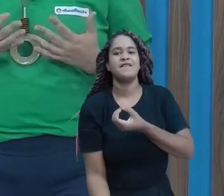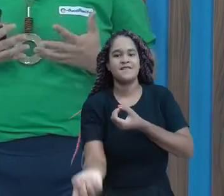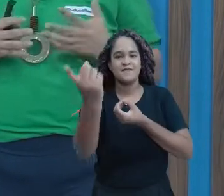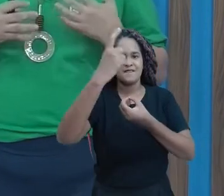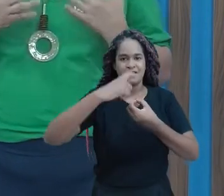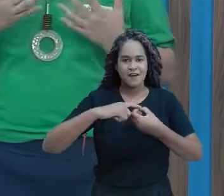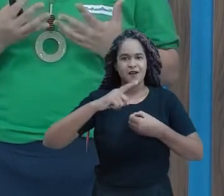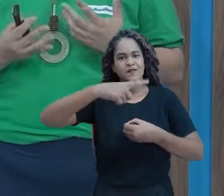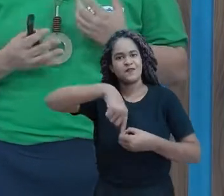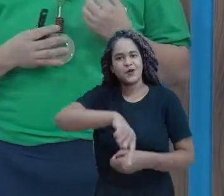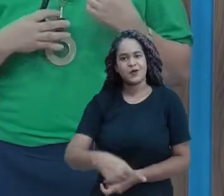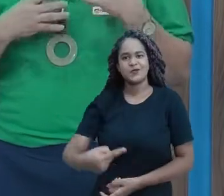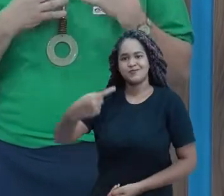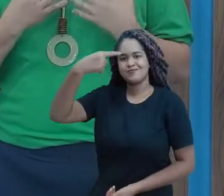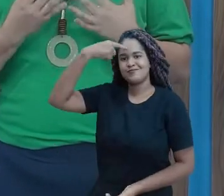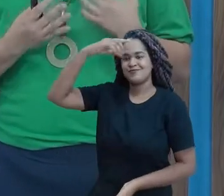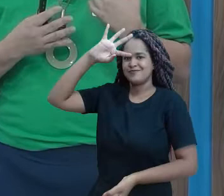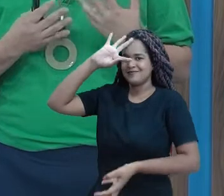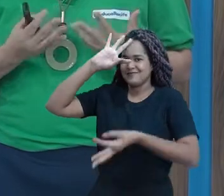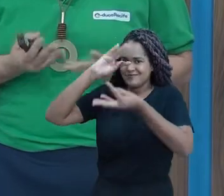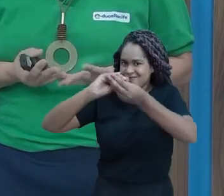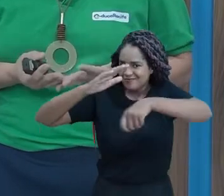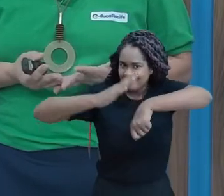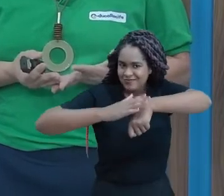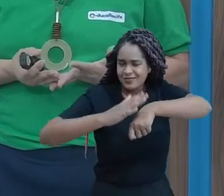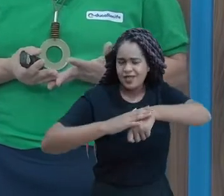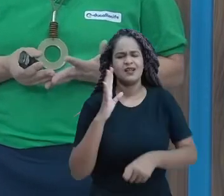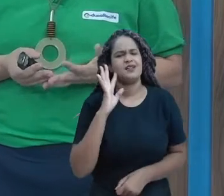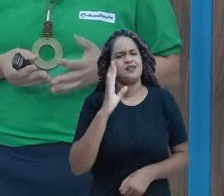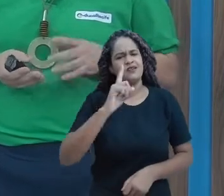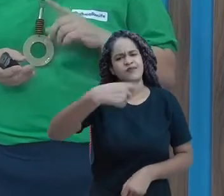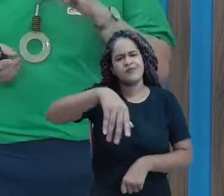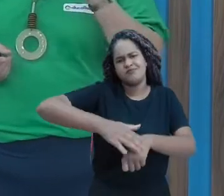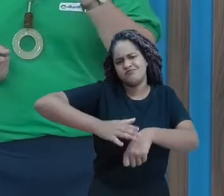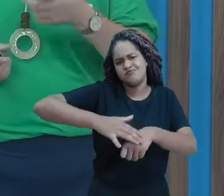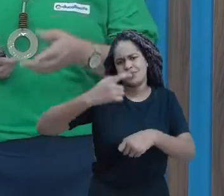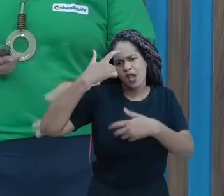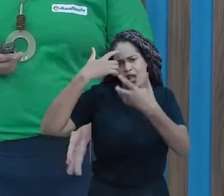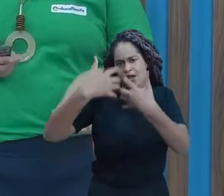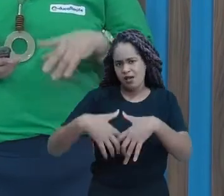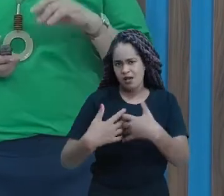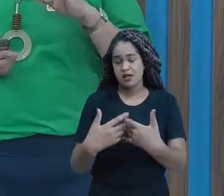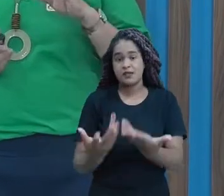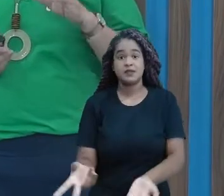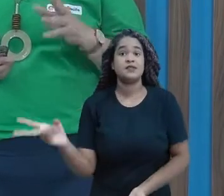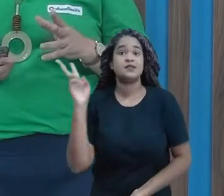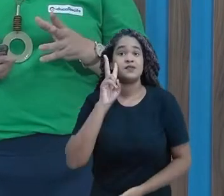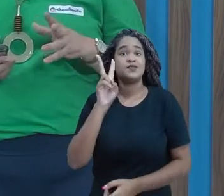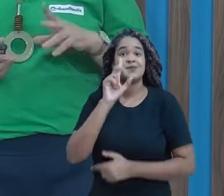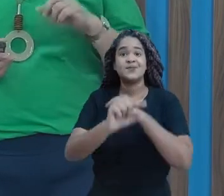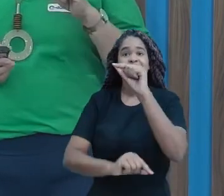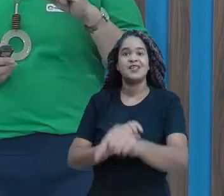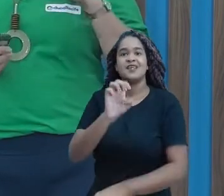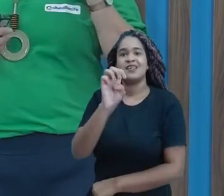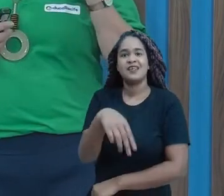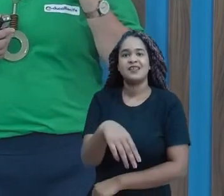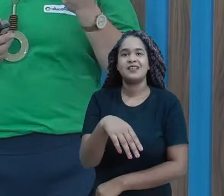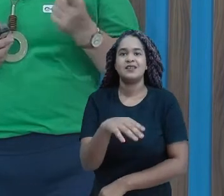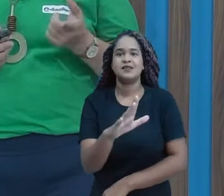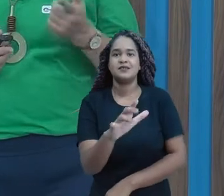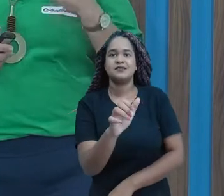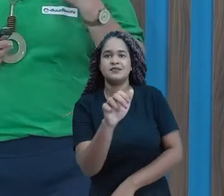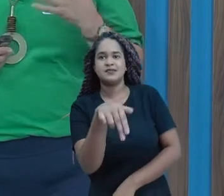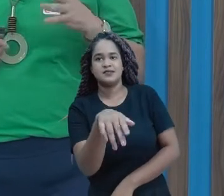tá certo? Eu acho isso também muito legal, vocês poderem pensar um pouco sobre isso. E aí um lembrete sobre o Ensine, tá? Quem não